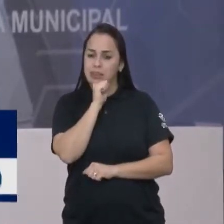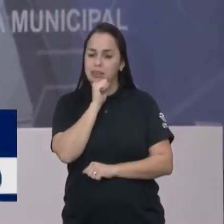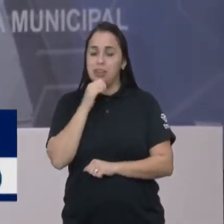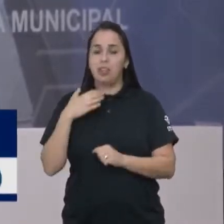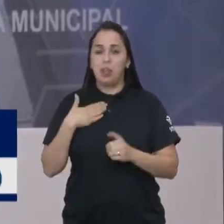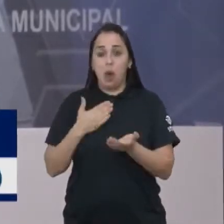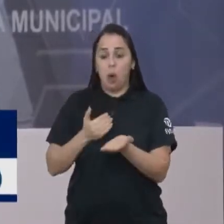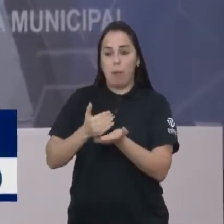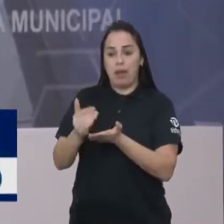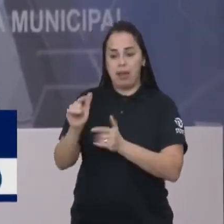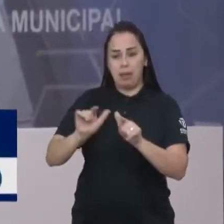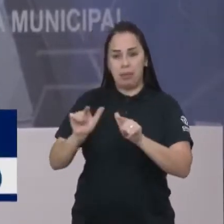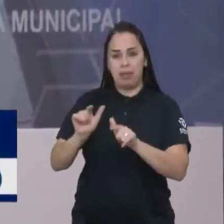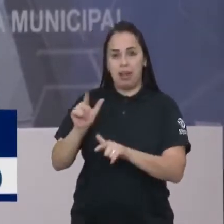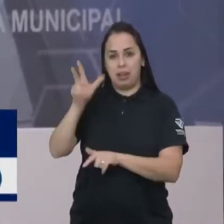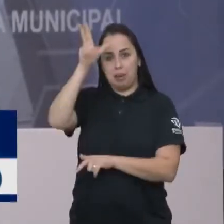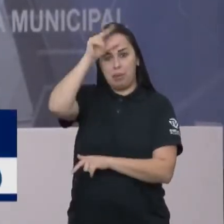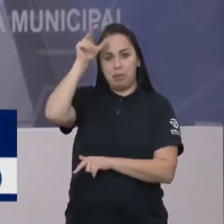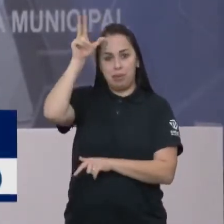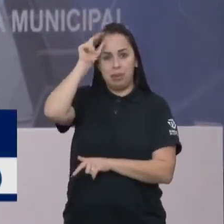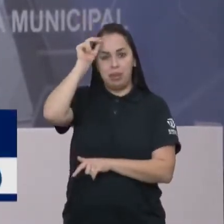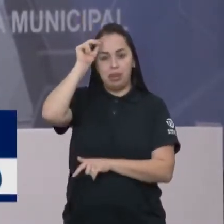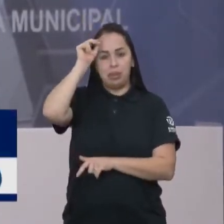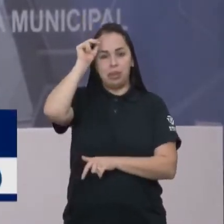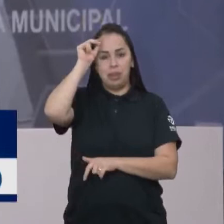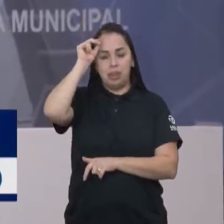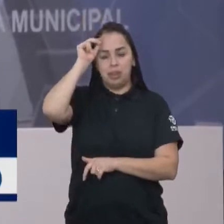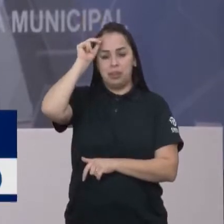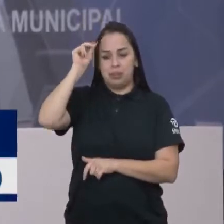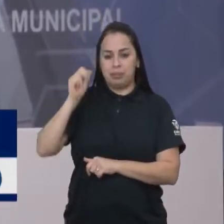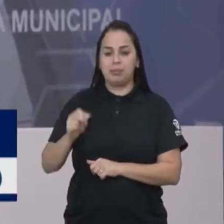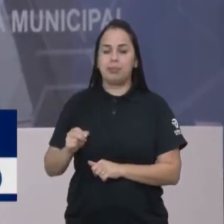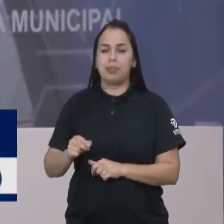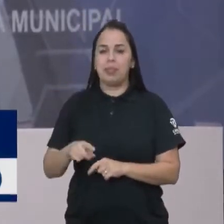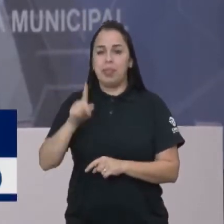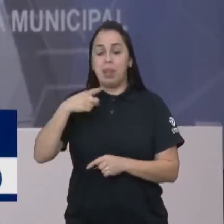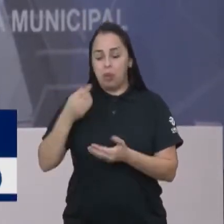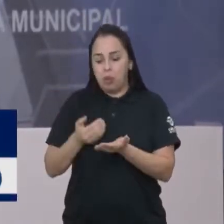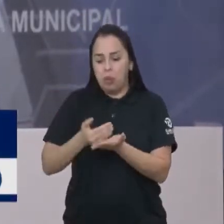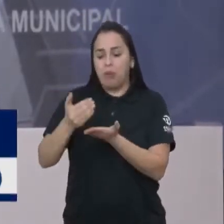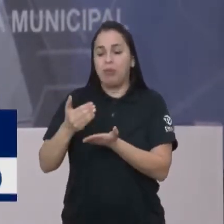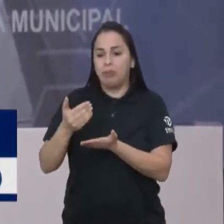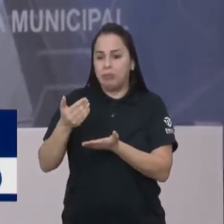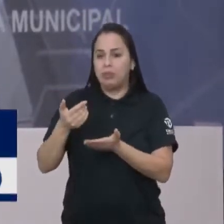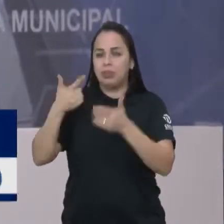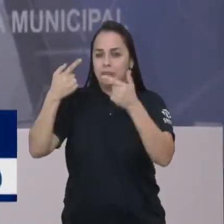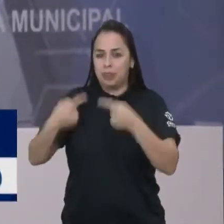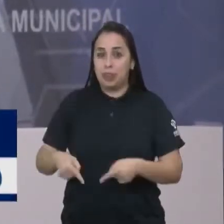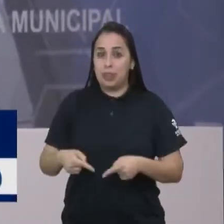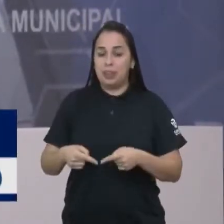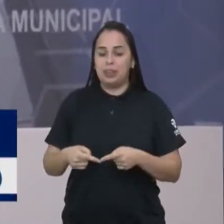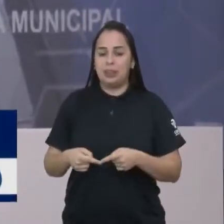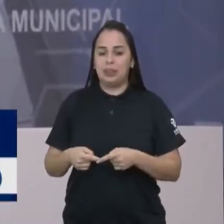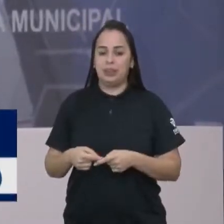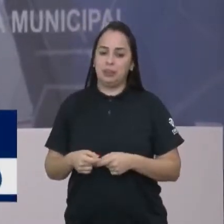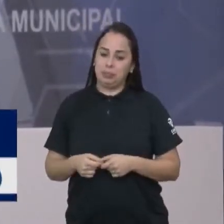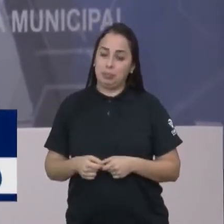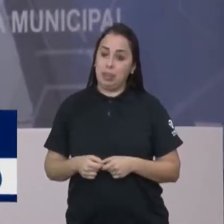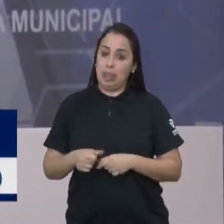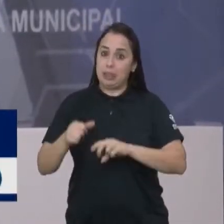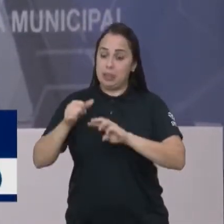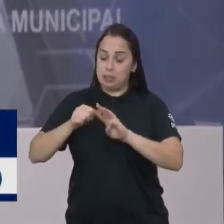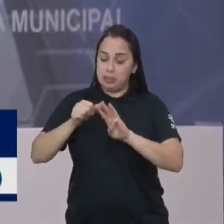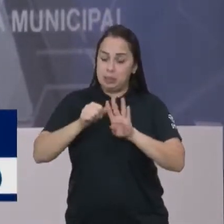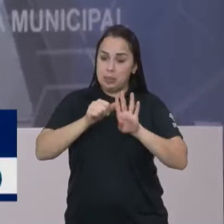na prefeitura para assumir ali um desafio, né? E nos primeiros meses,